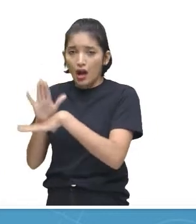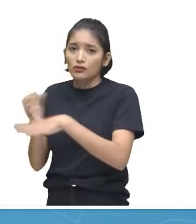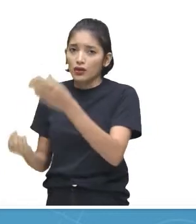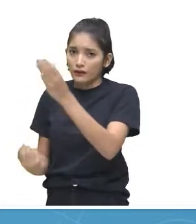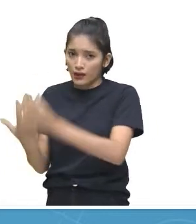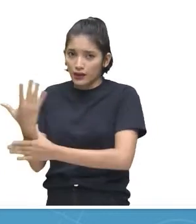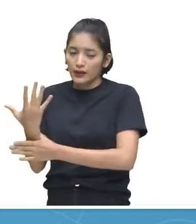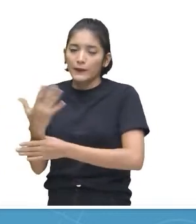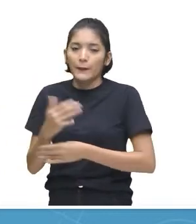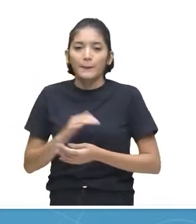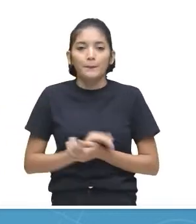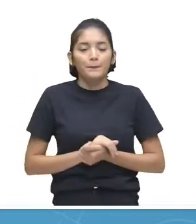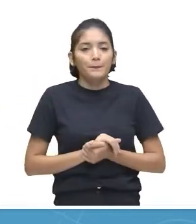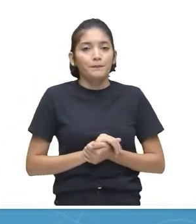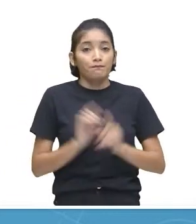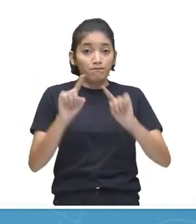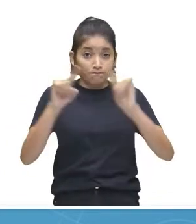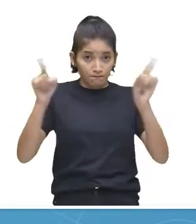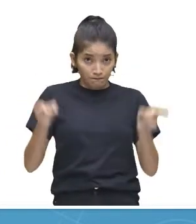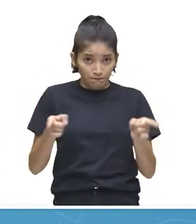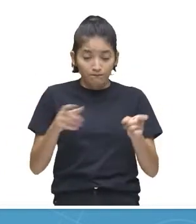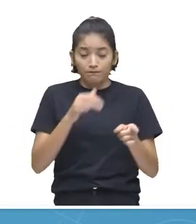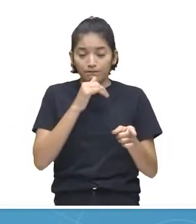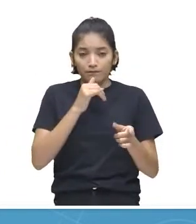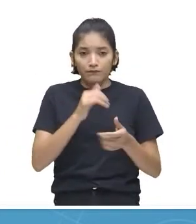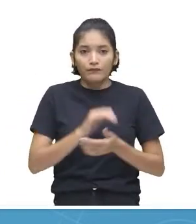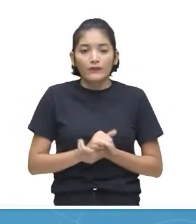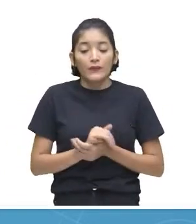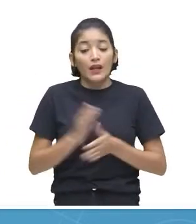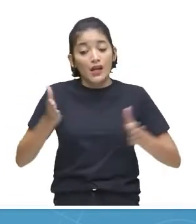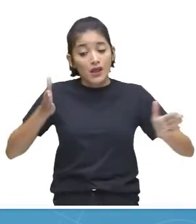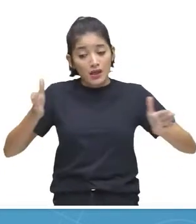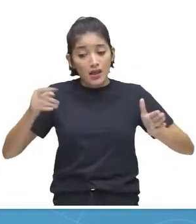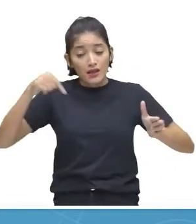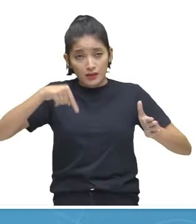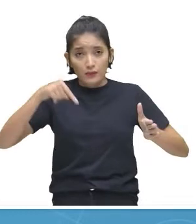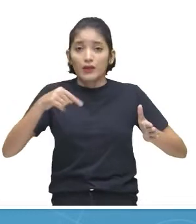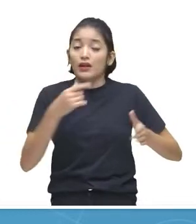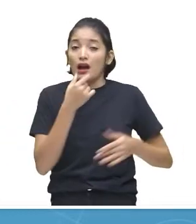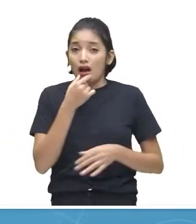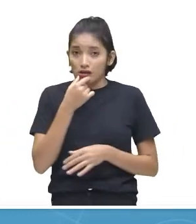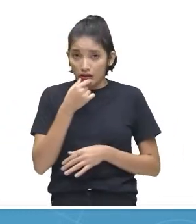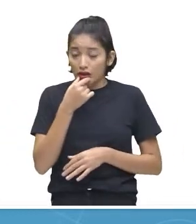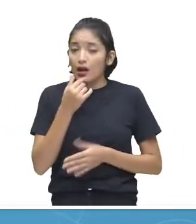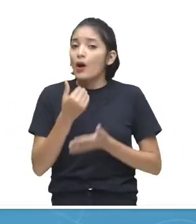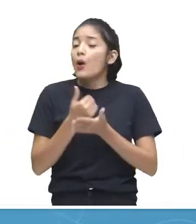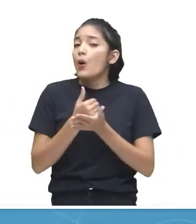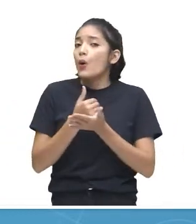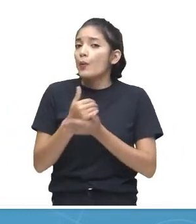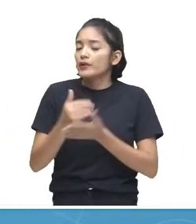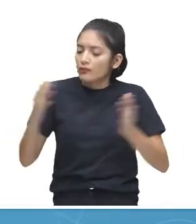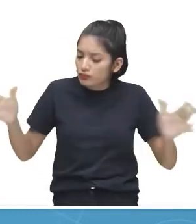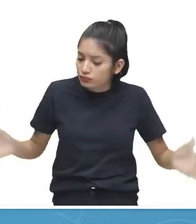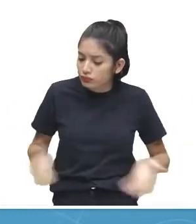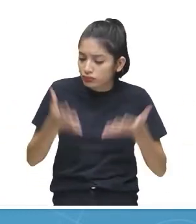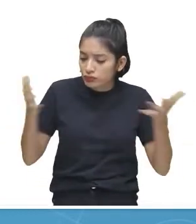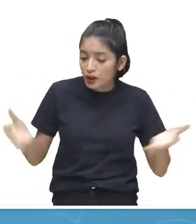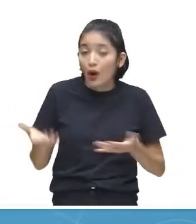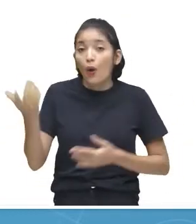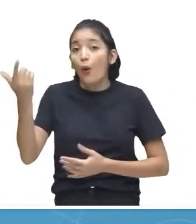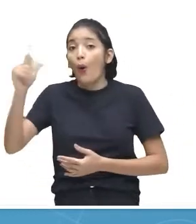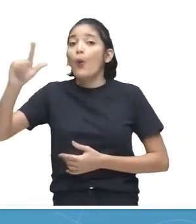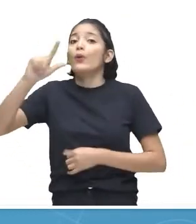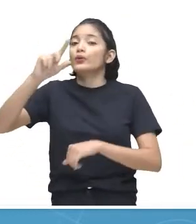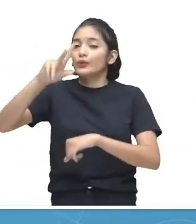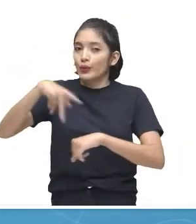faz aí um parênteses. A gente vai colocar que nesse período é que a Inglaterra vai começar a incentivar outros